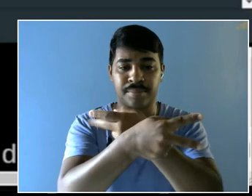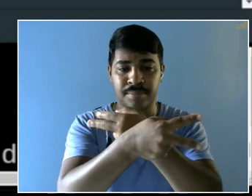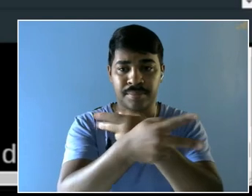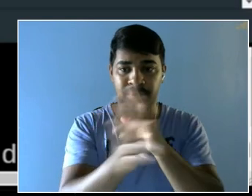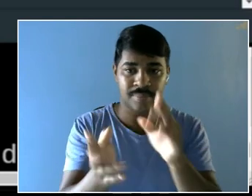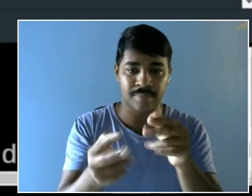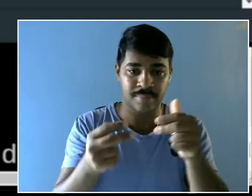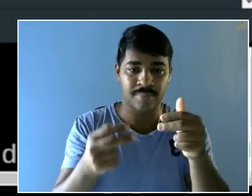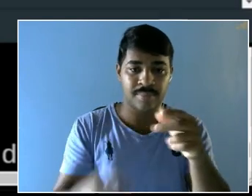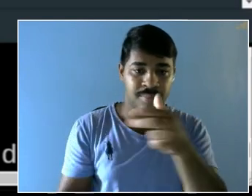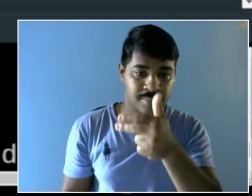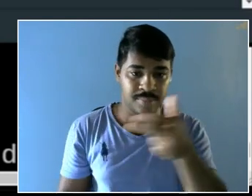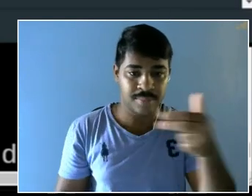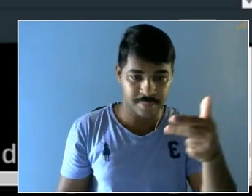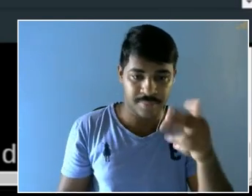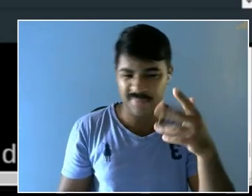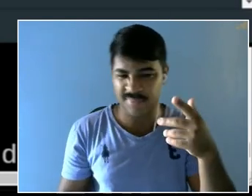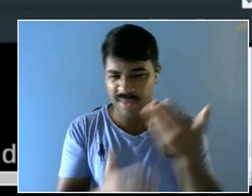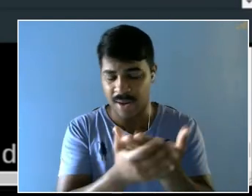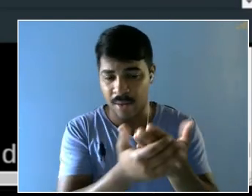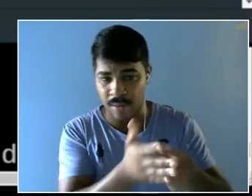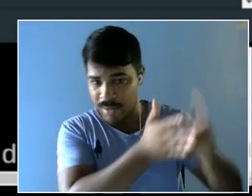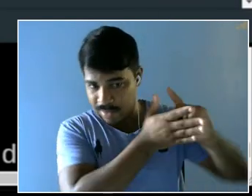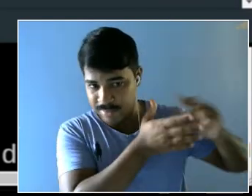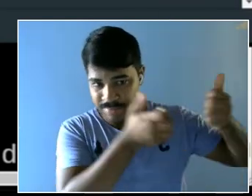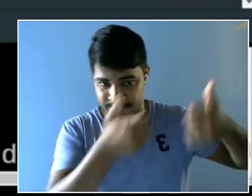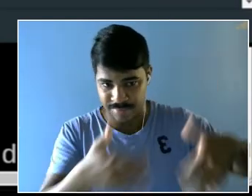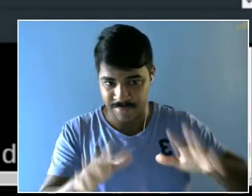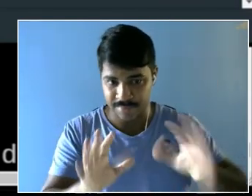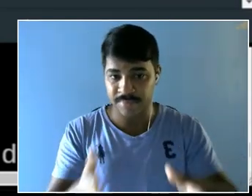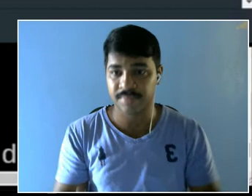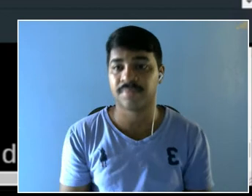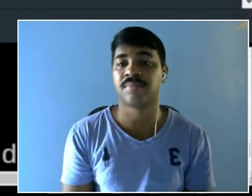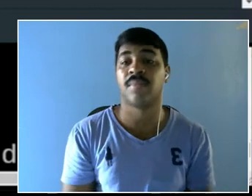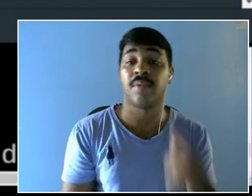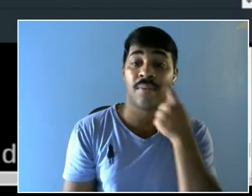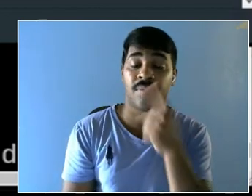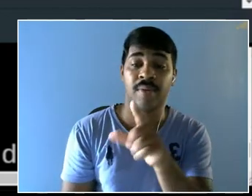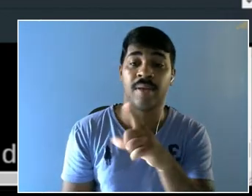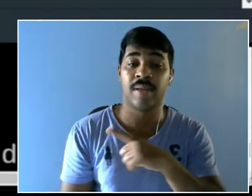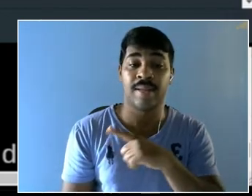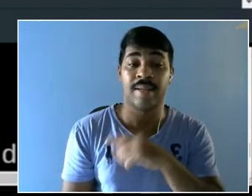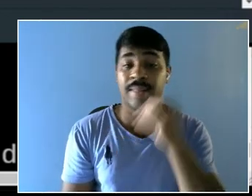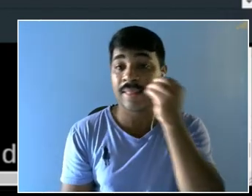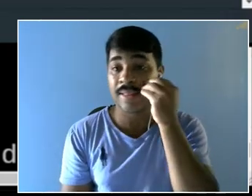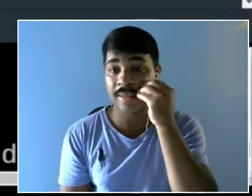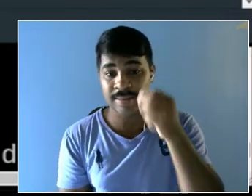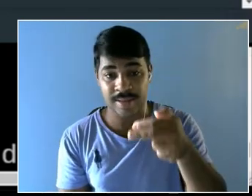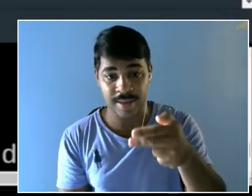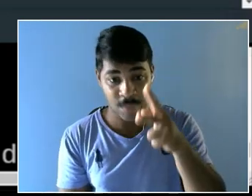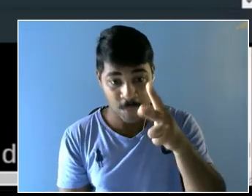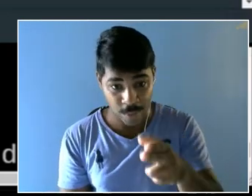aqui. Vocês têm que estar entendendo isso aqui, gente. Beleza. Então, se teste é igual a 0, vai dar